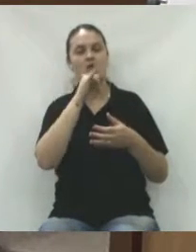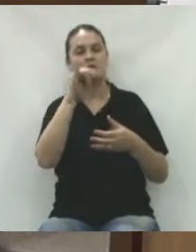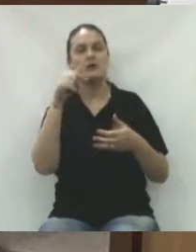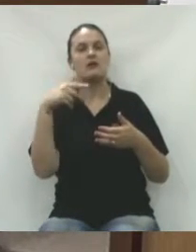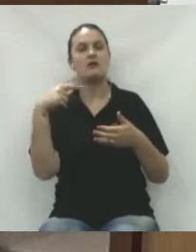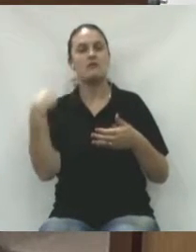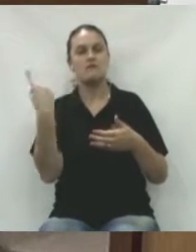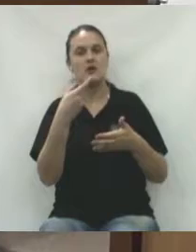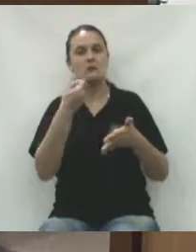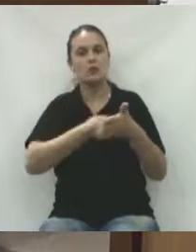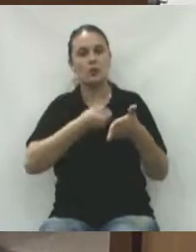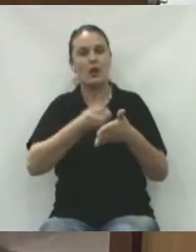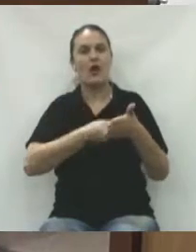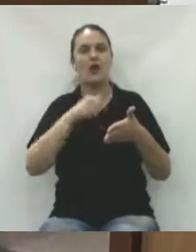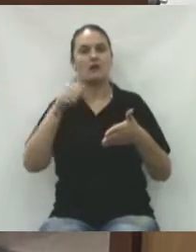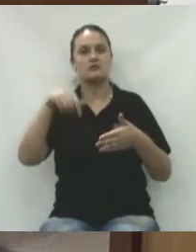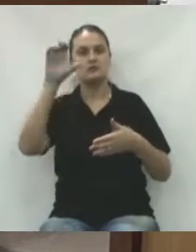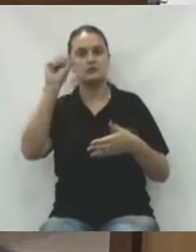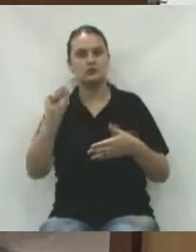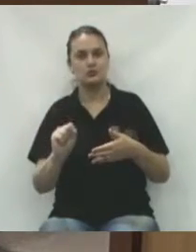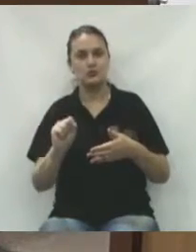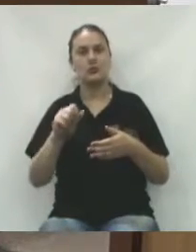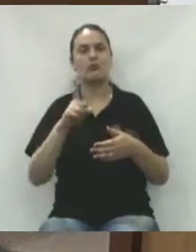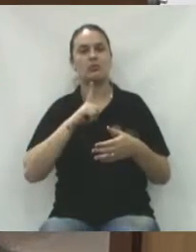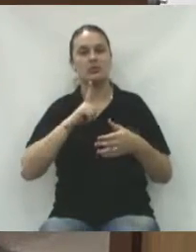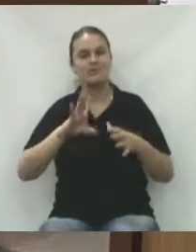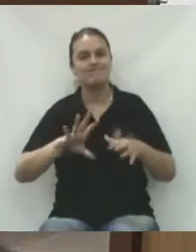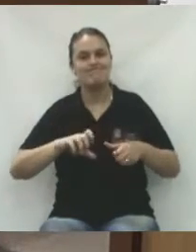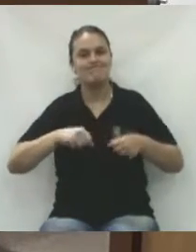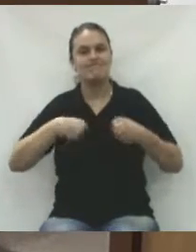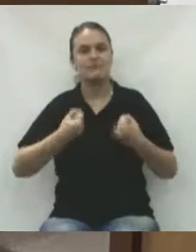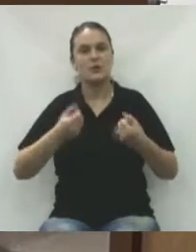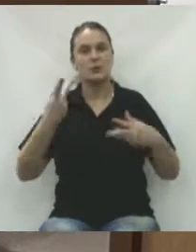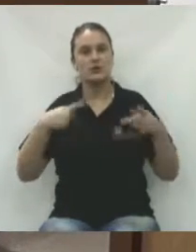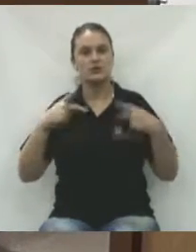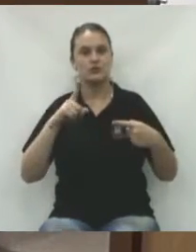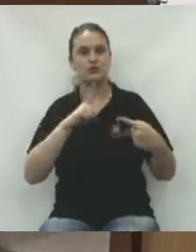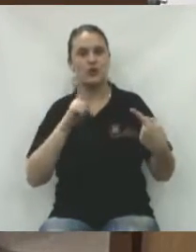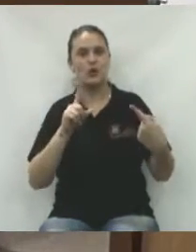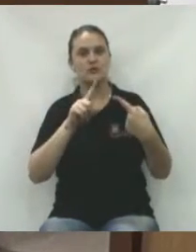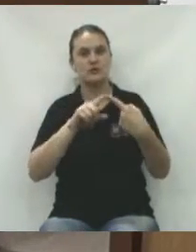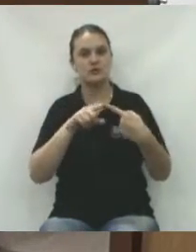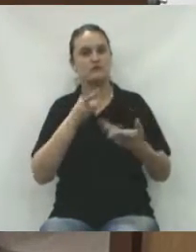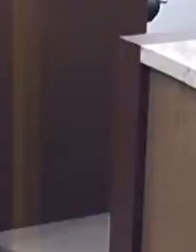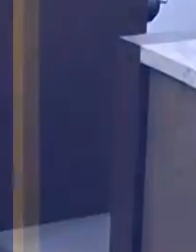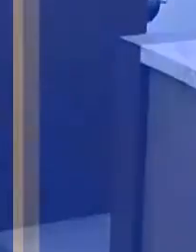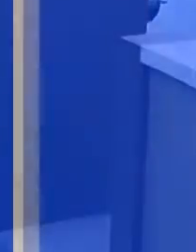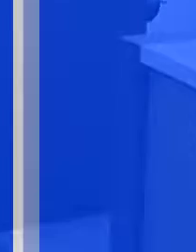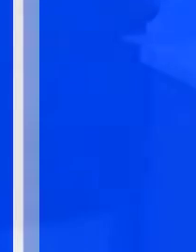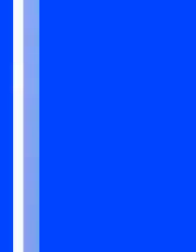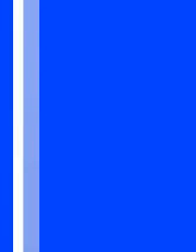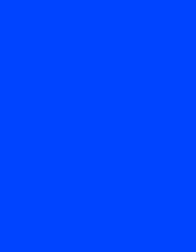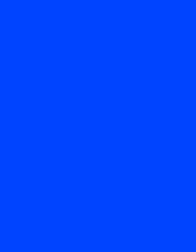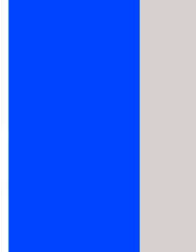dizer que vamos lutar sim para a nossa região sul ac tem mais força política